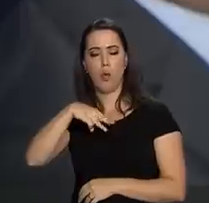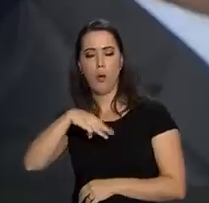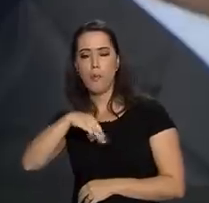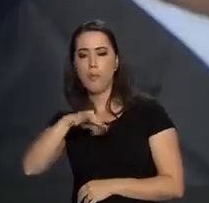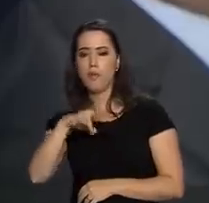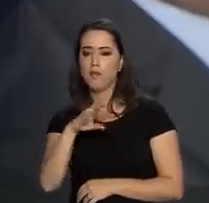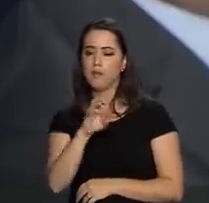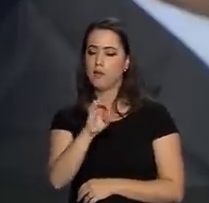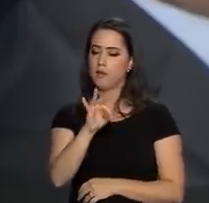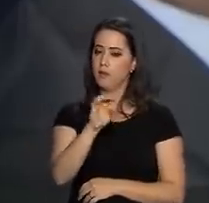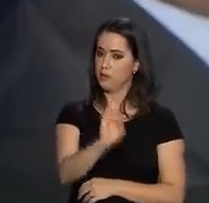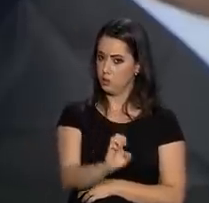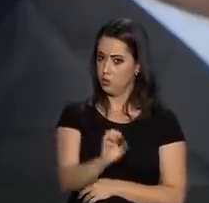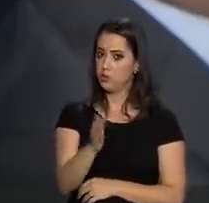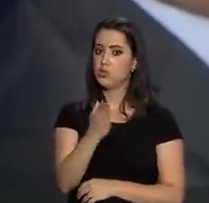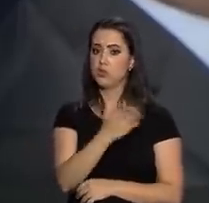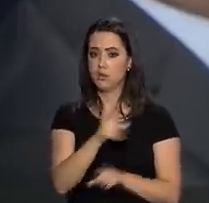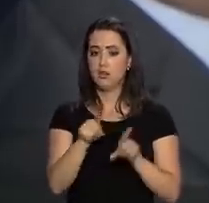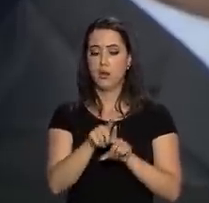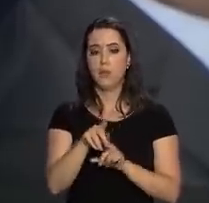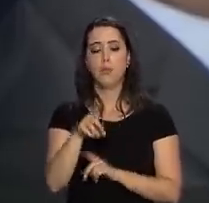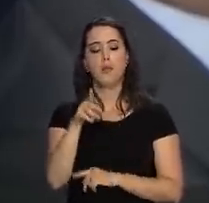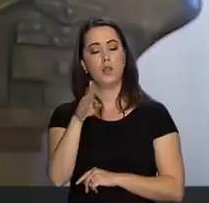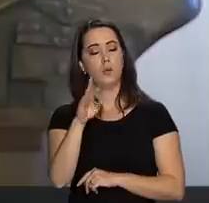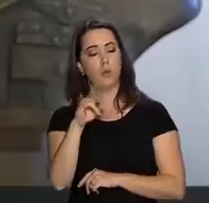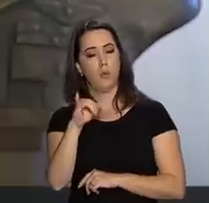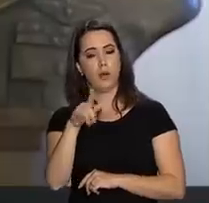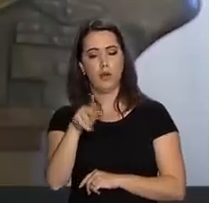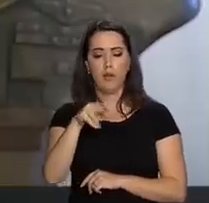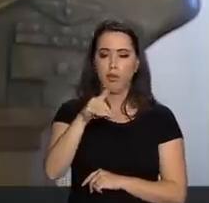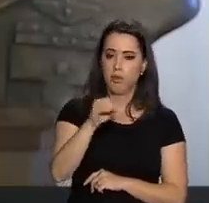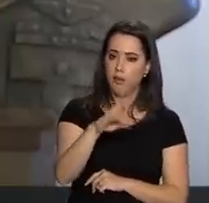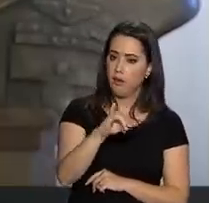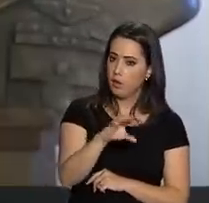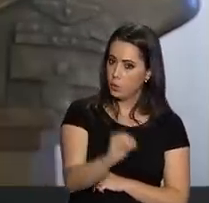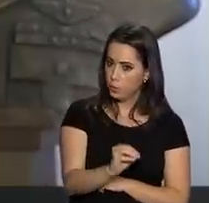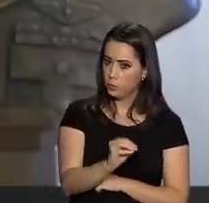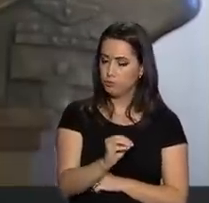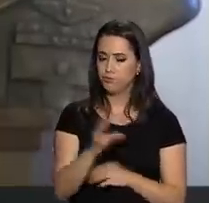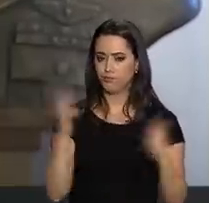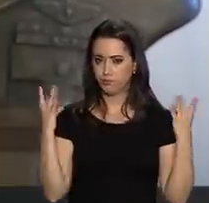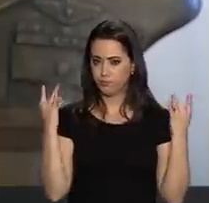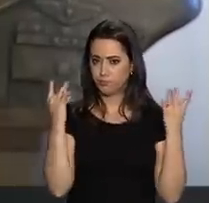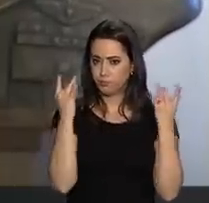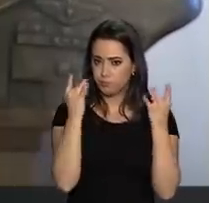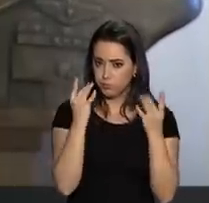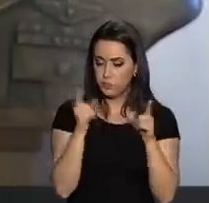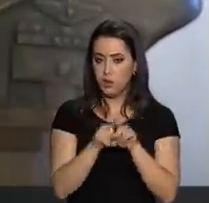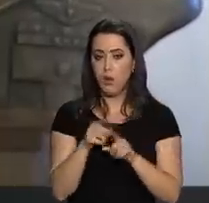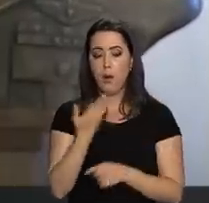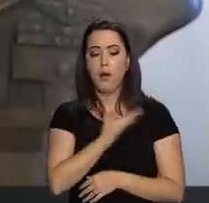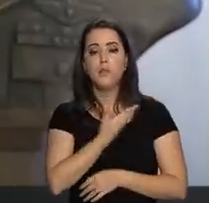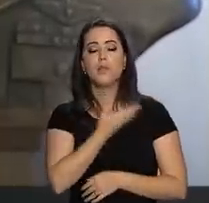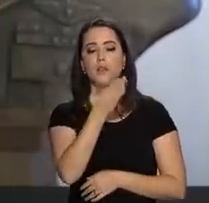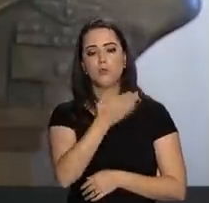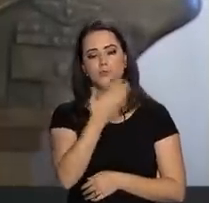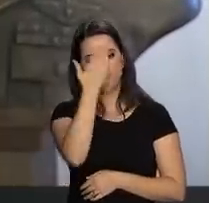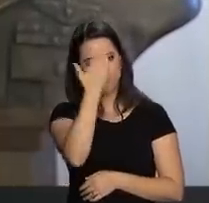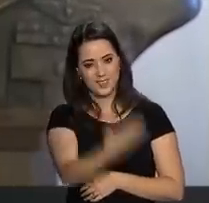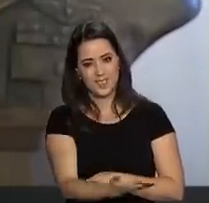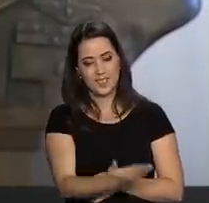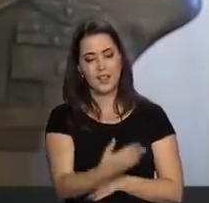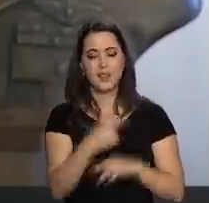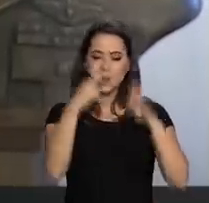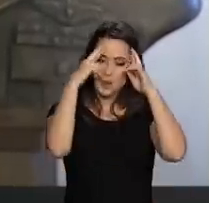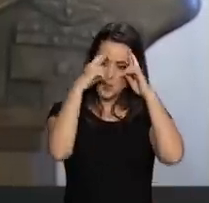Amaral, que se despedem. Ao amigo Silvio Luna, o nosso respeito de soldado e a gratidão por